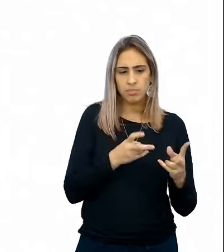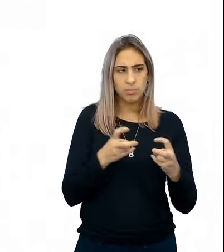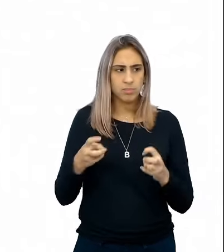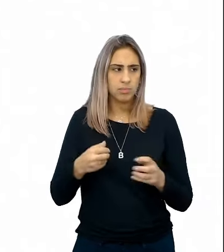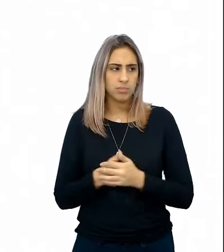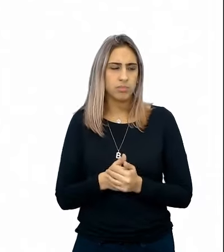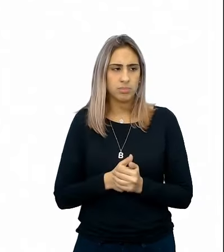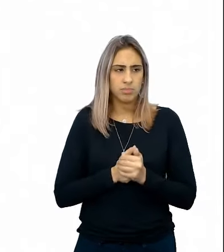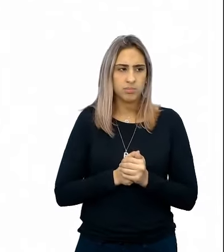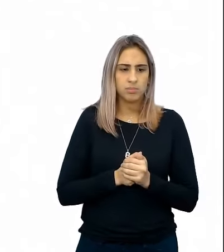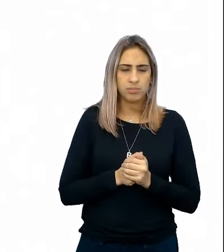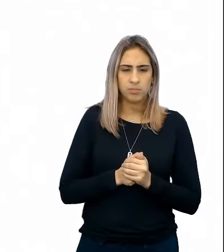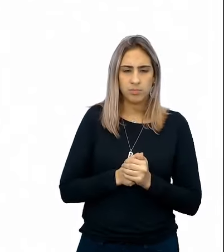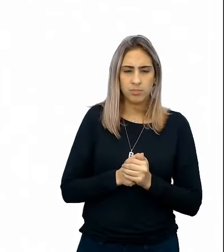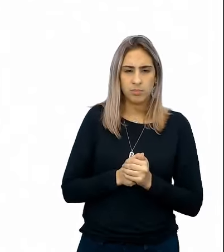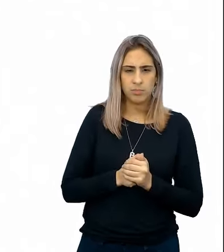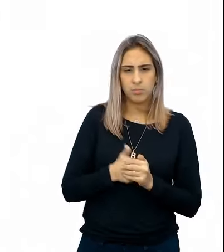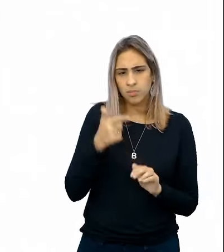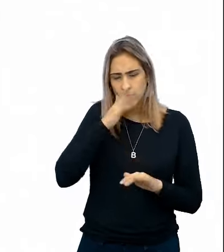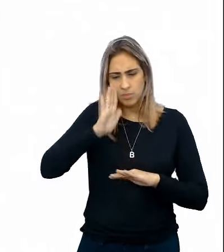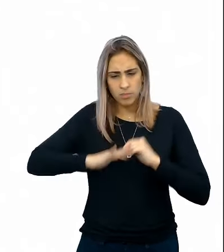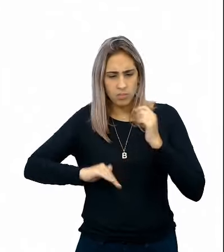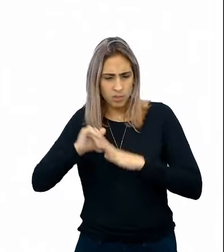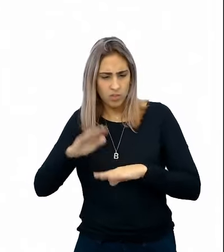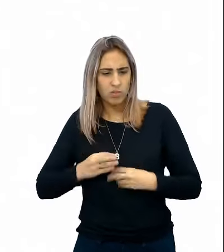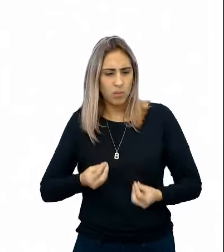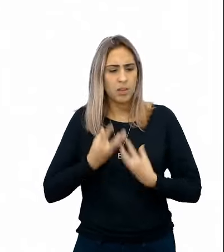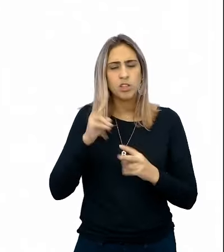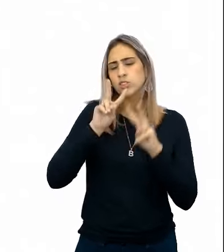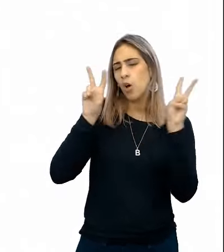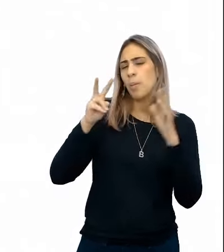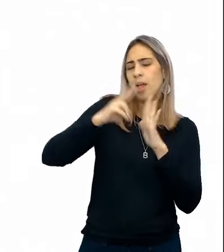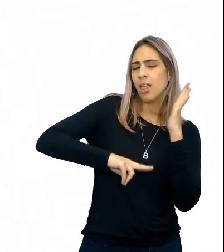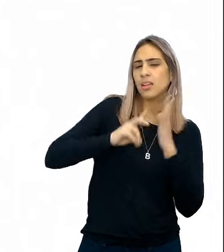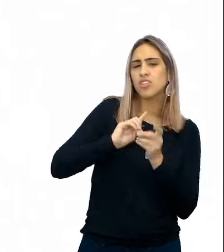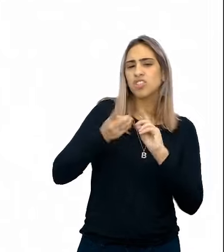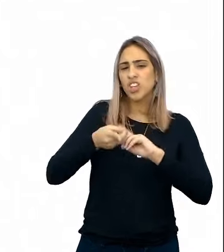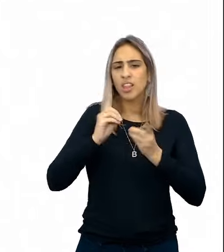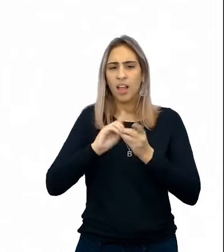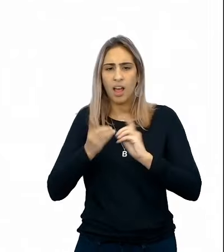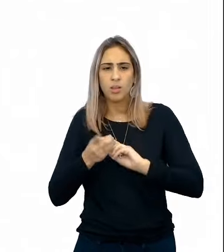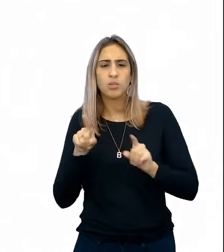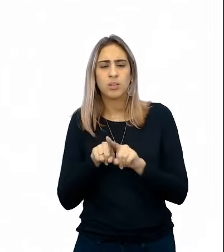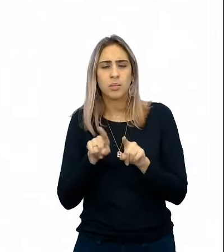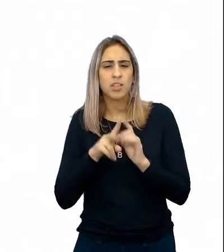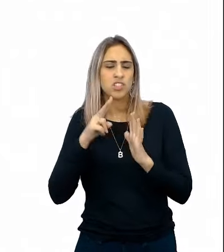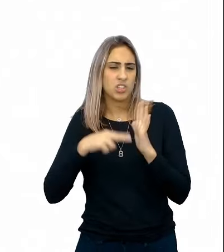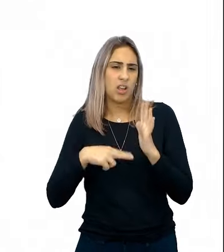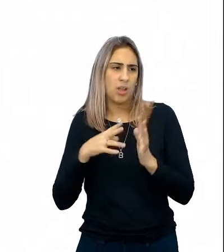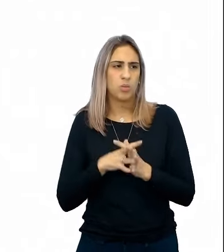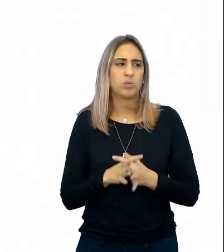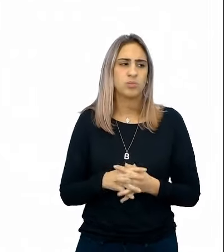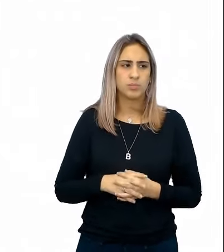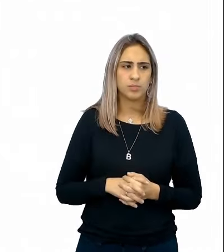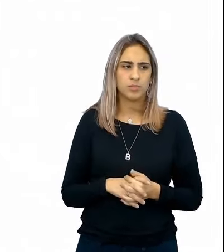aos poucos de construírem seus conhecimentos sobre a leitura de dados e a leitura entre dados.